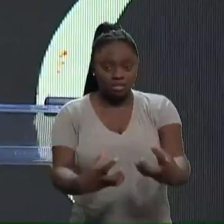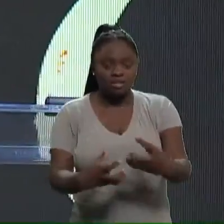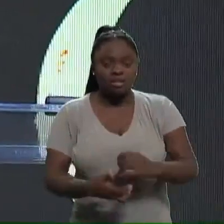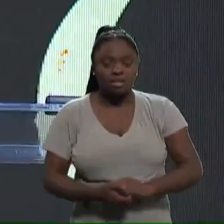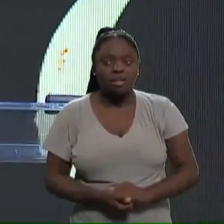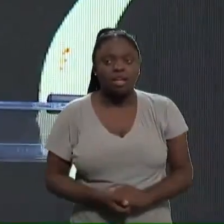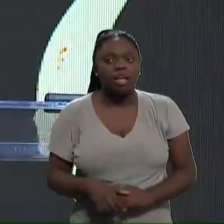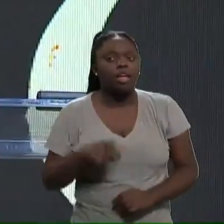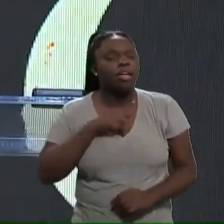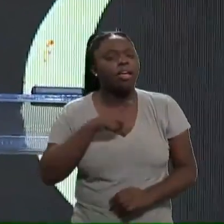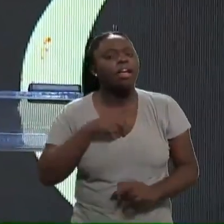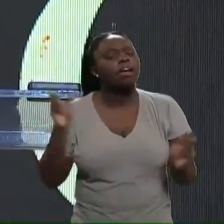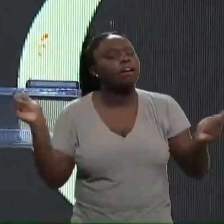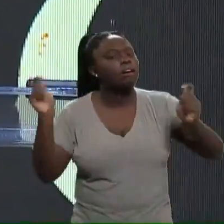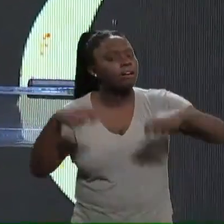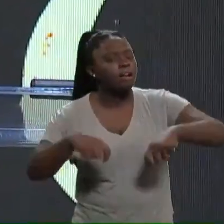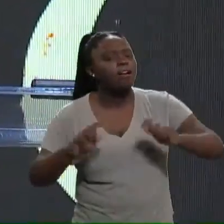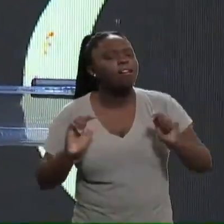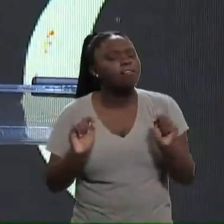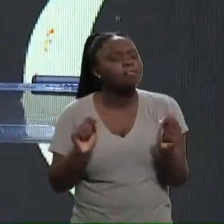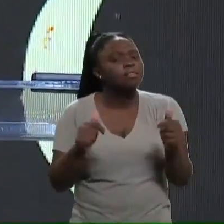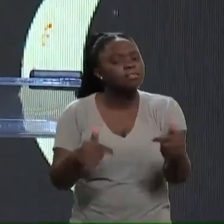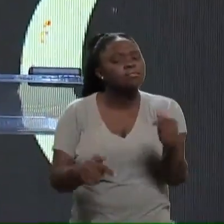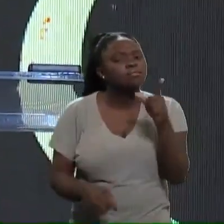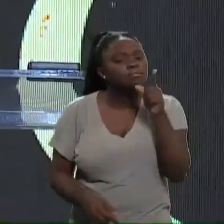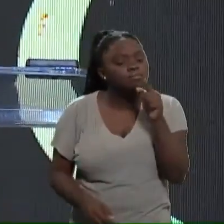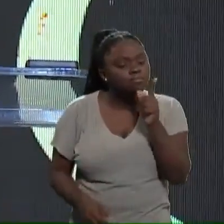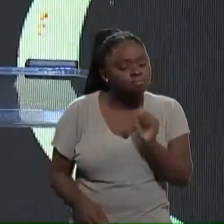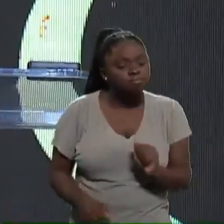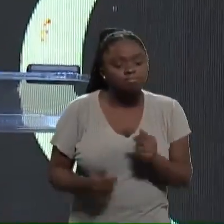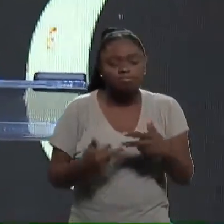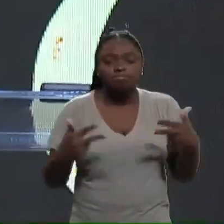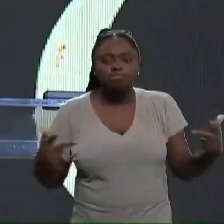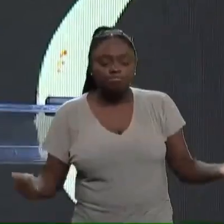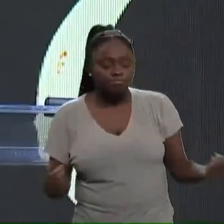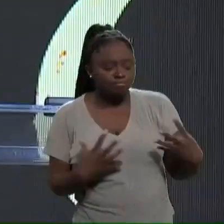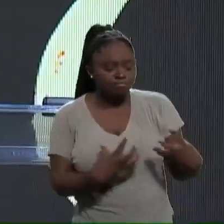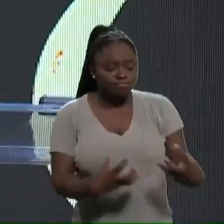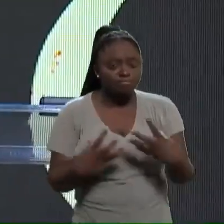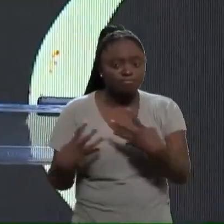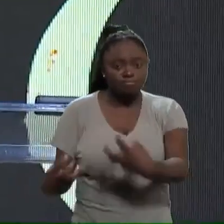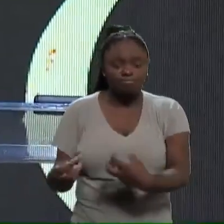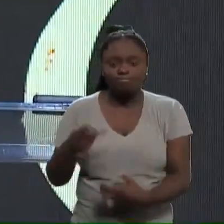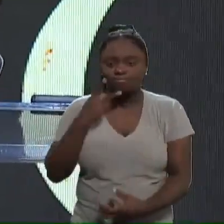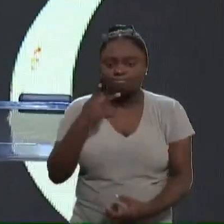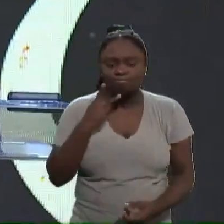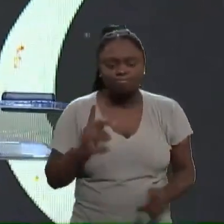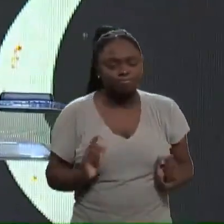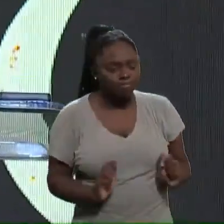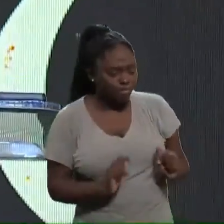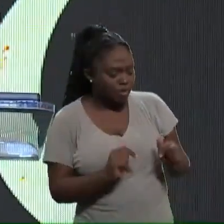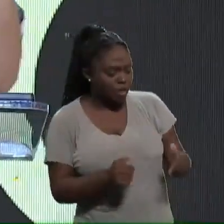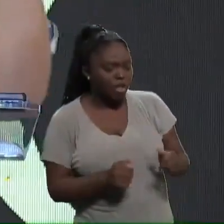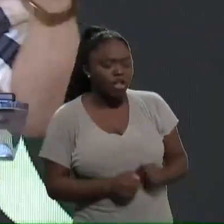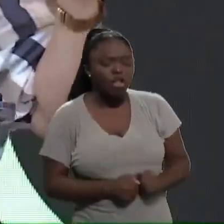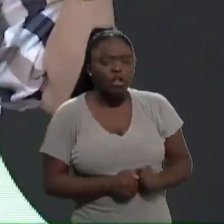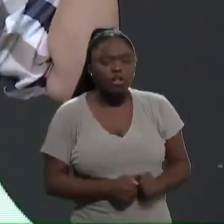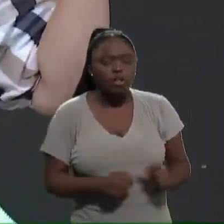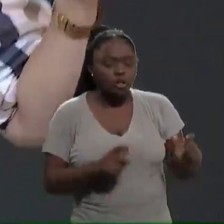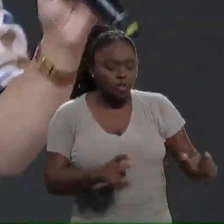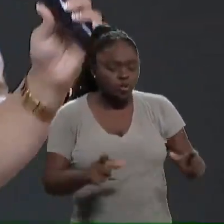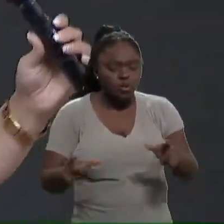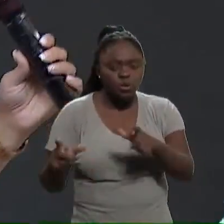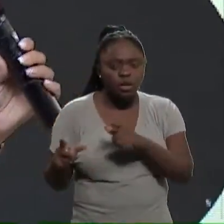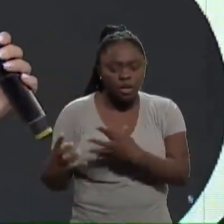Ele tem a capacidade de produzir água naquilo que está seco. Ele diz: farei brotar rios em